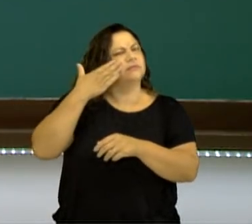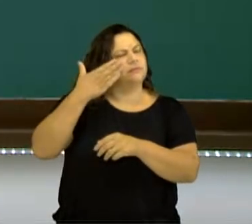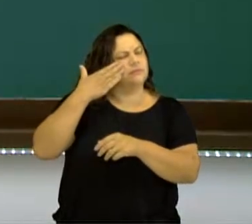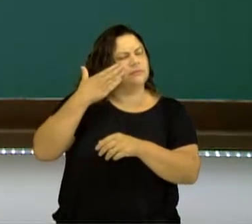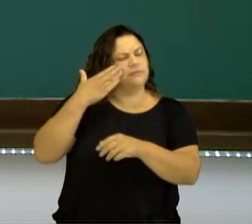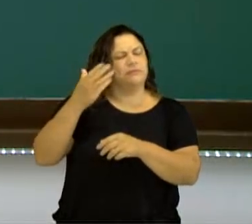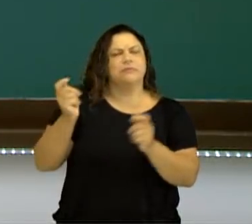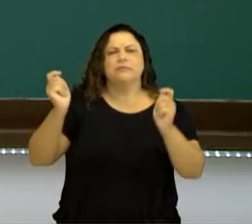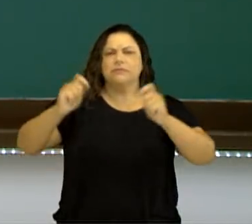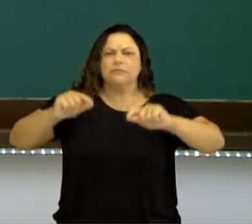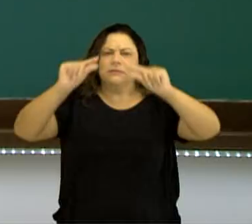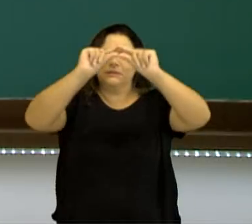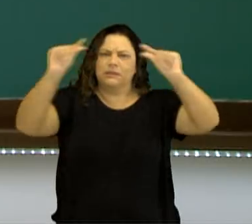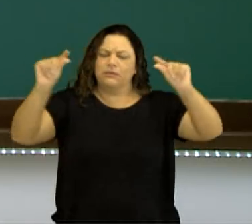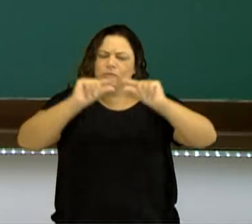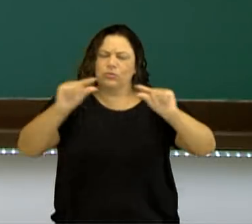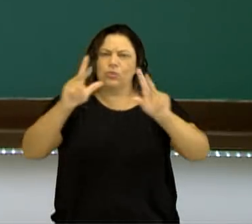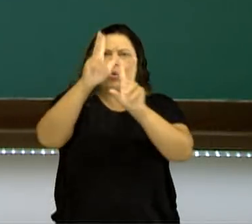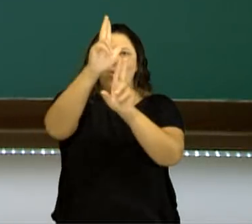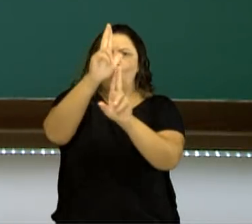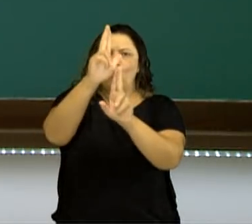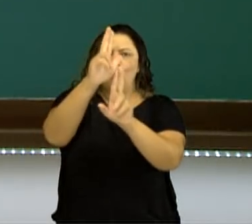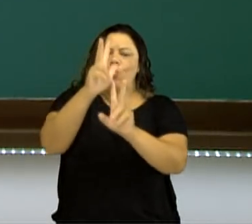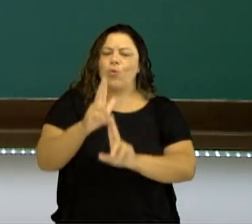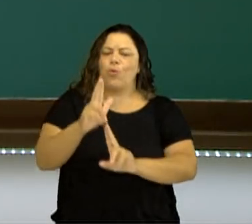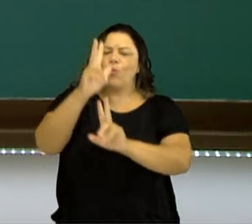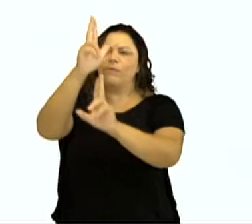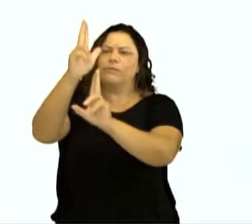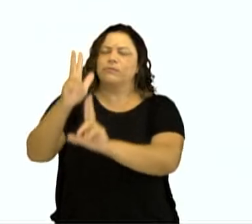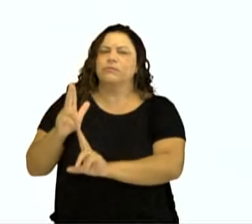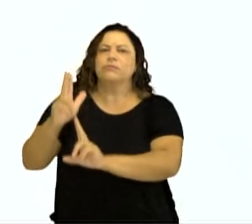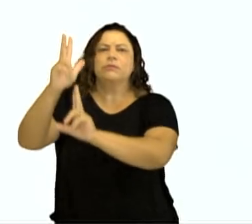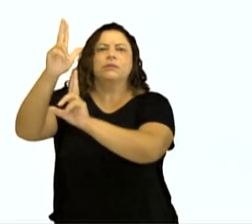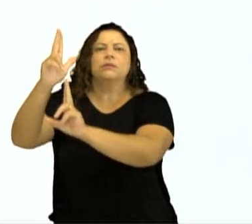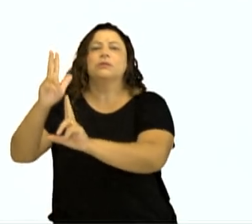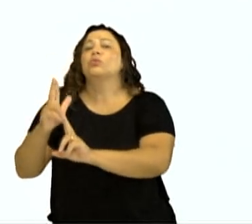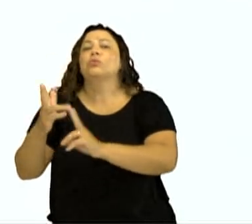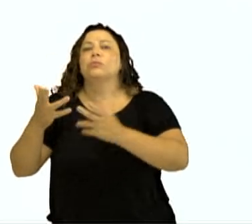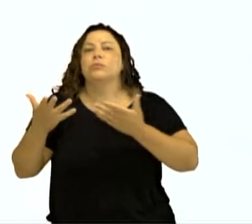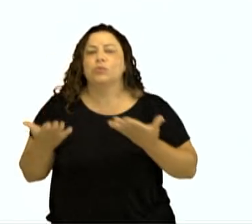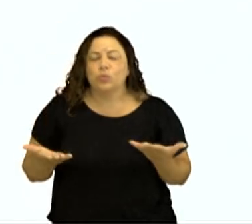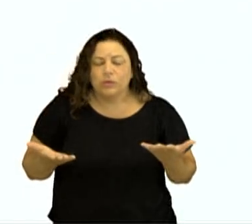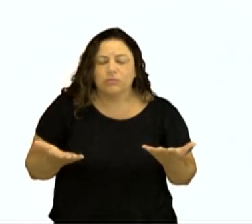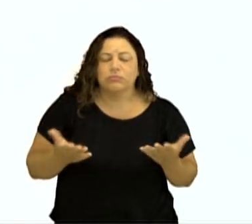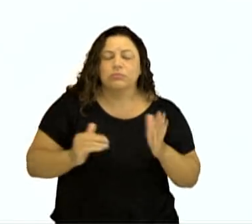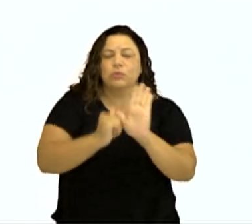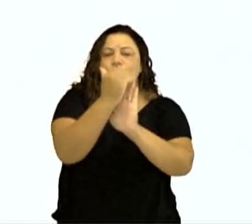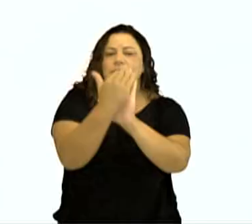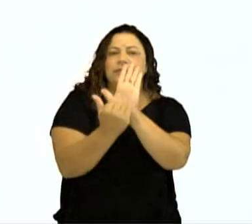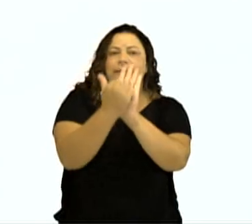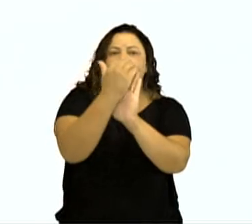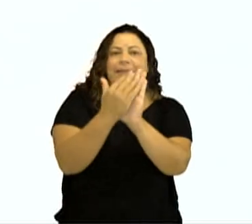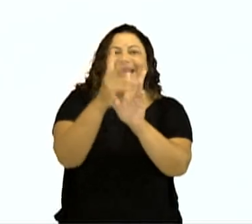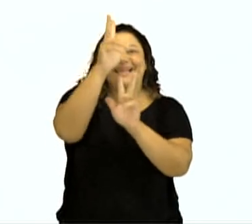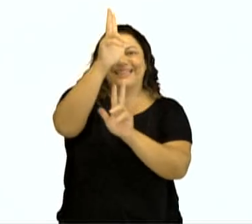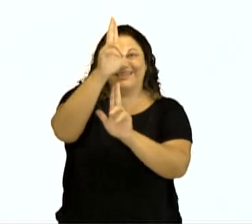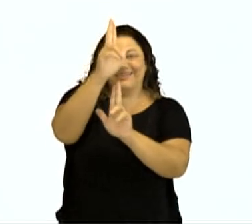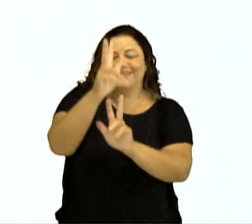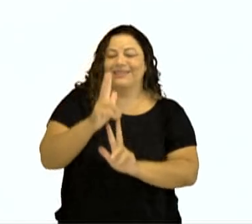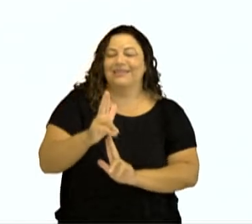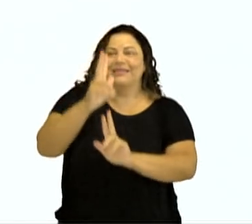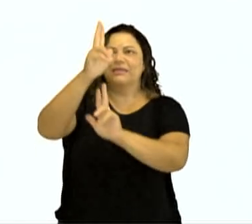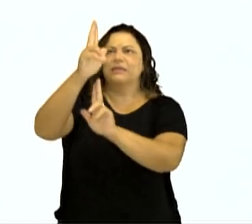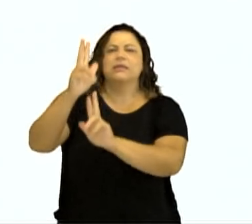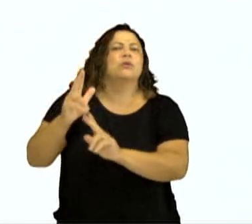os elementos comuns aos dois intervalos. Então, aonde a reta está pintada nos dois intervalos.